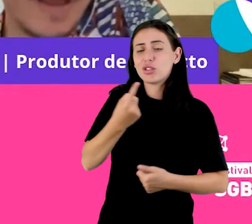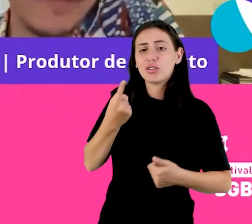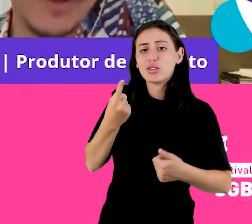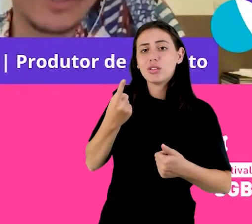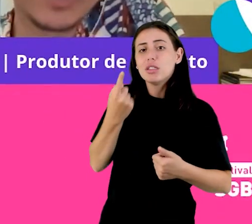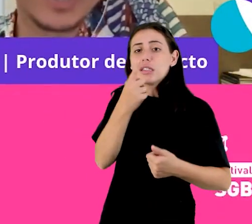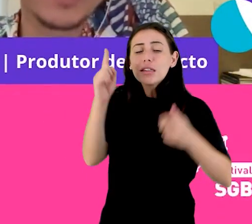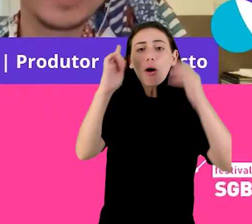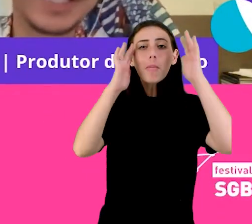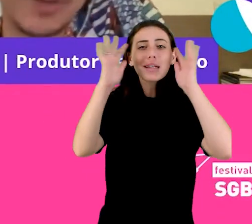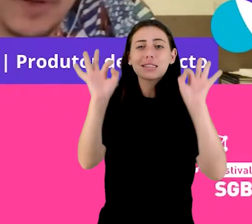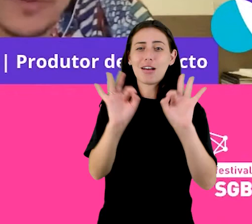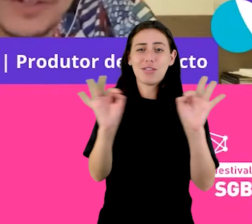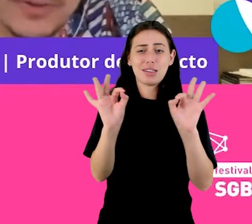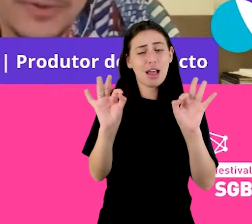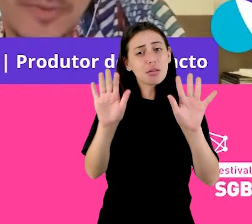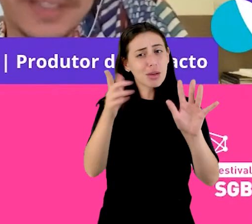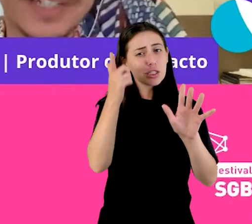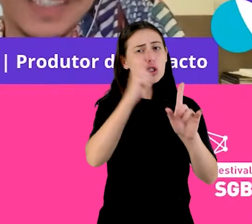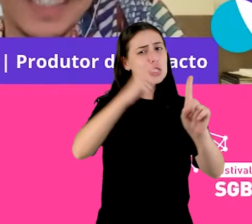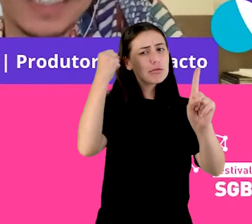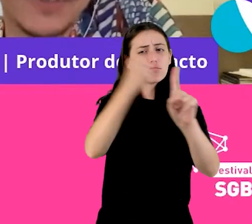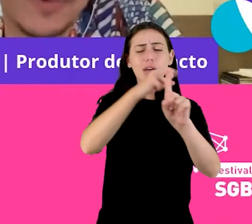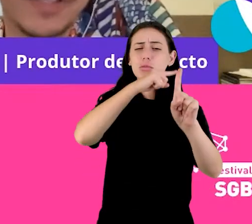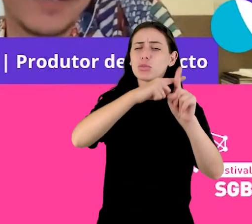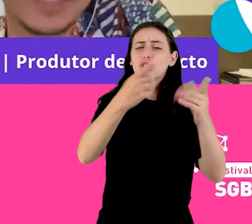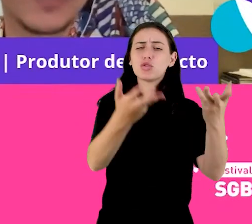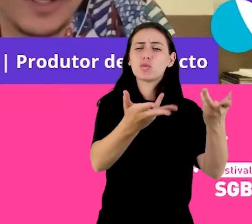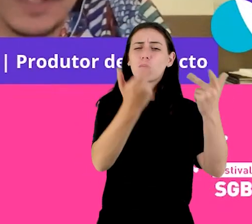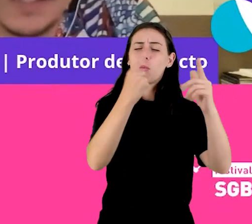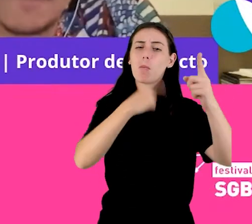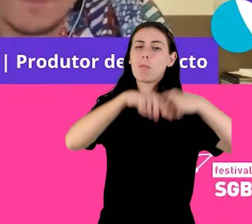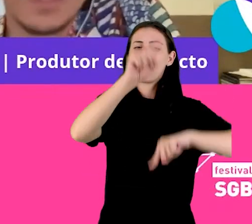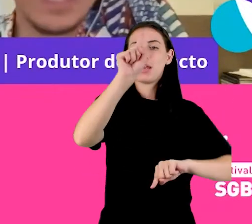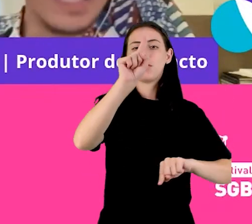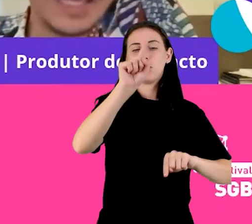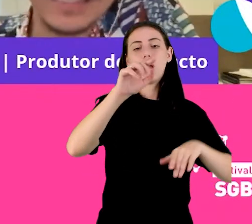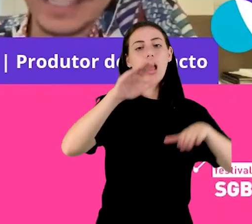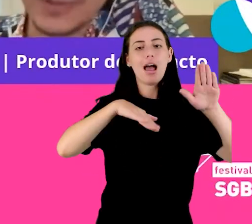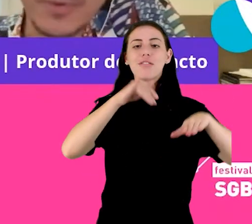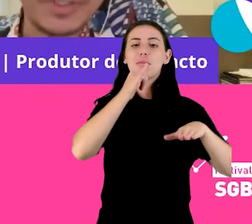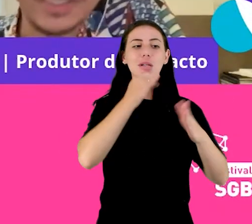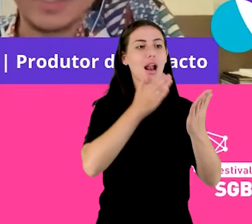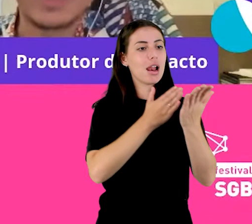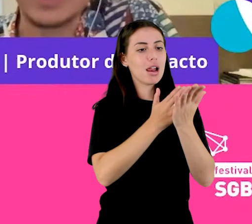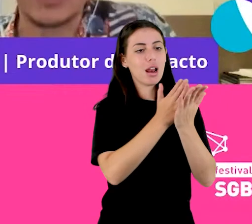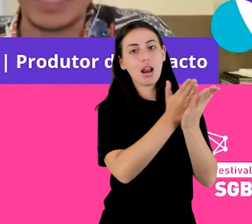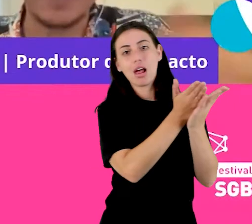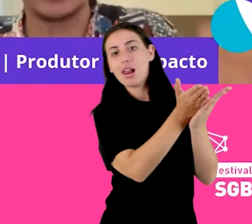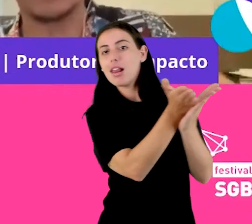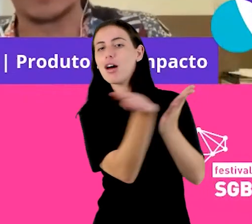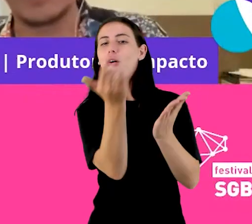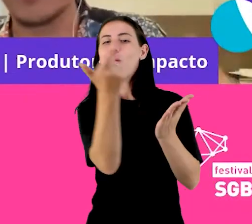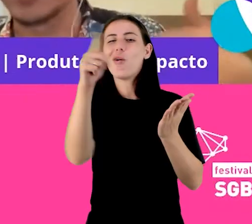cases que são maravilhosos, né? Você deixou a pergunta no começo, né? Se um filme transforma, né? E tem cases que transformam coisas que a gente